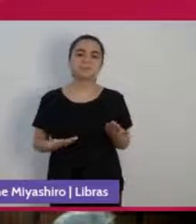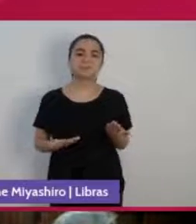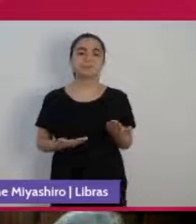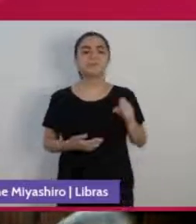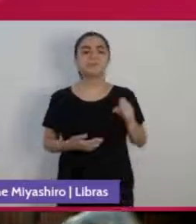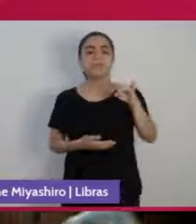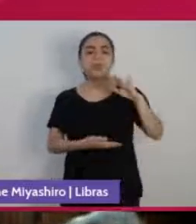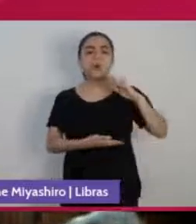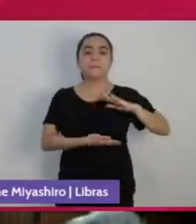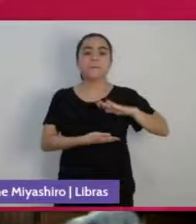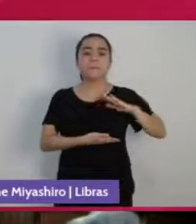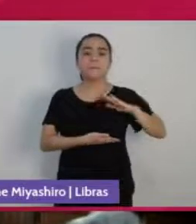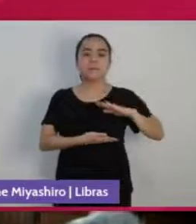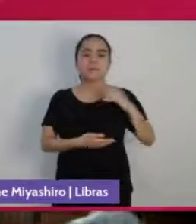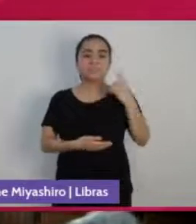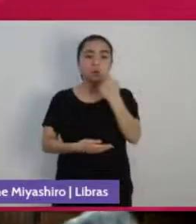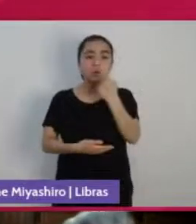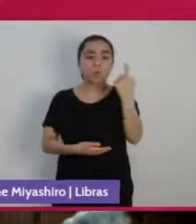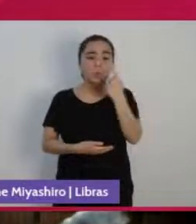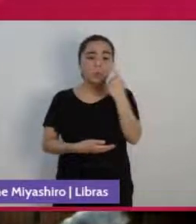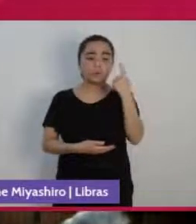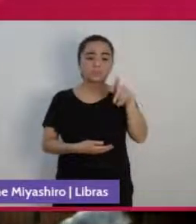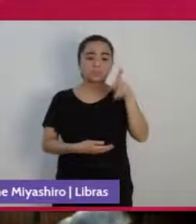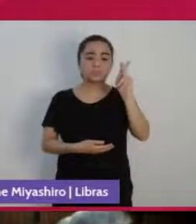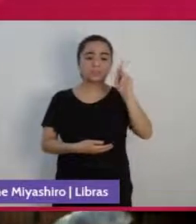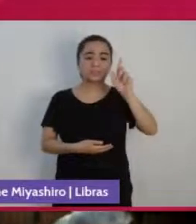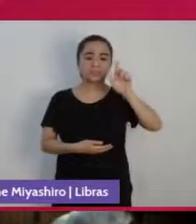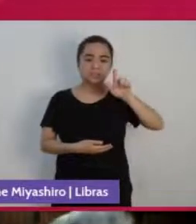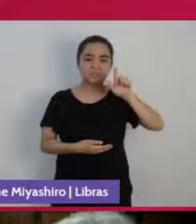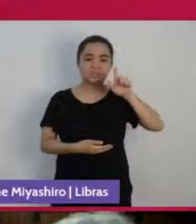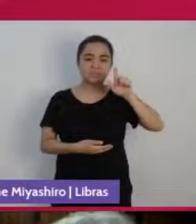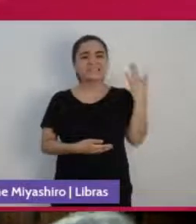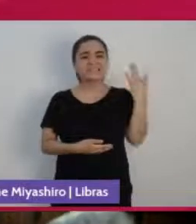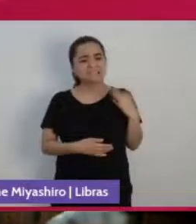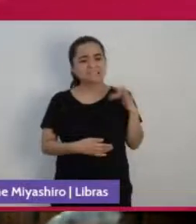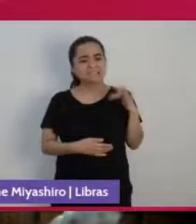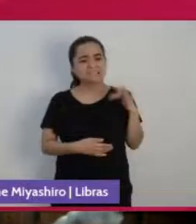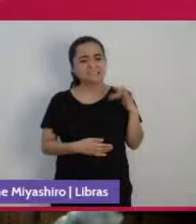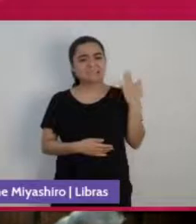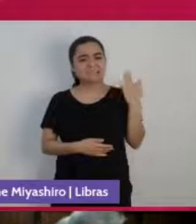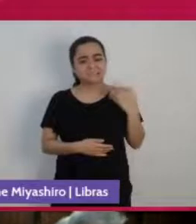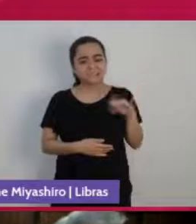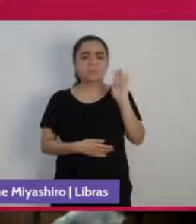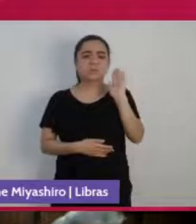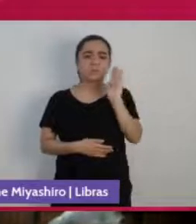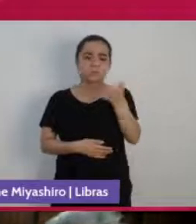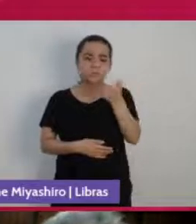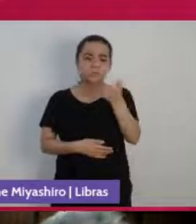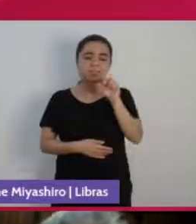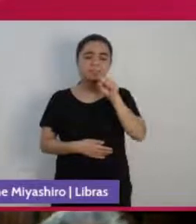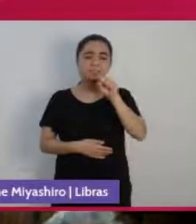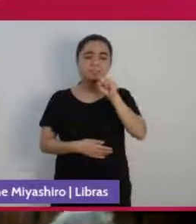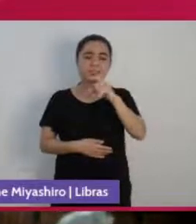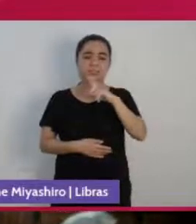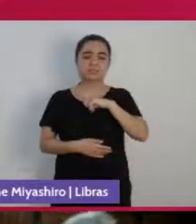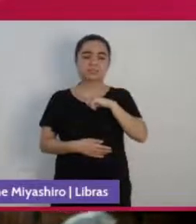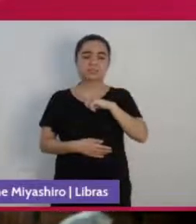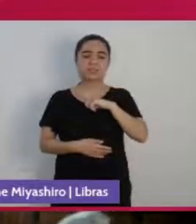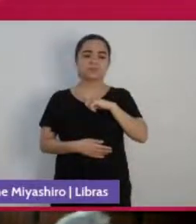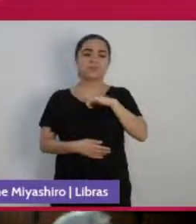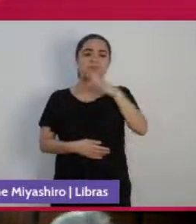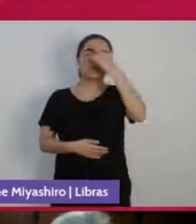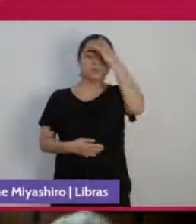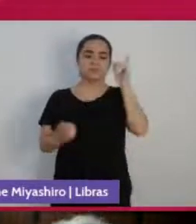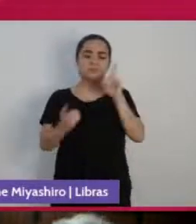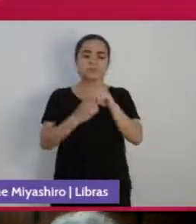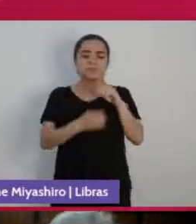já chegar em 11 quilos de compressão já é difícil. Se a gente tiver uma paciente mais ansiosa, uma mama